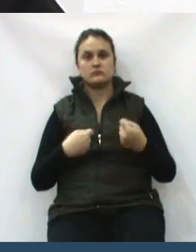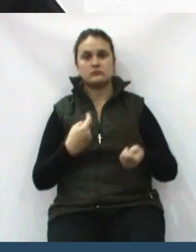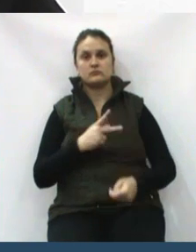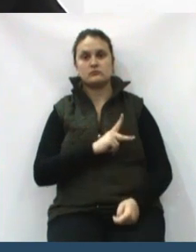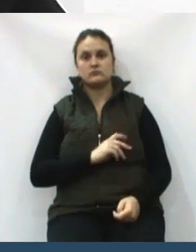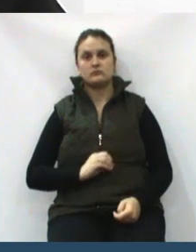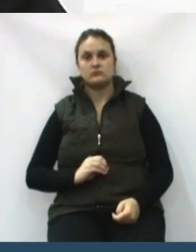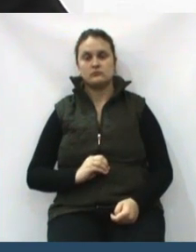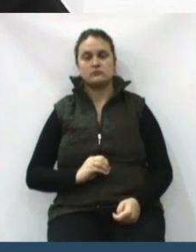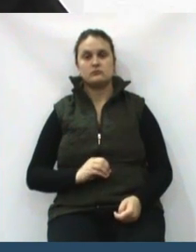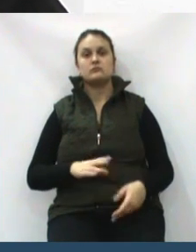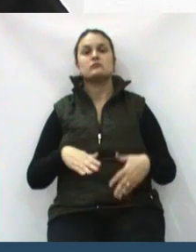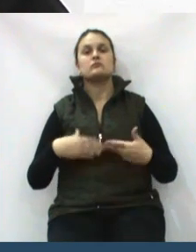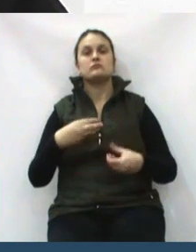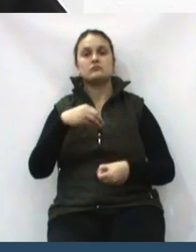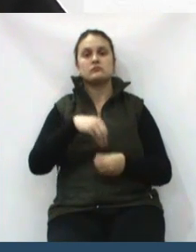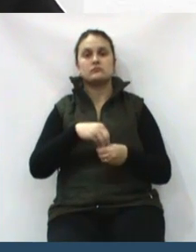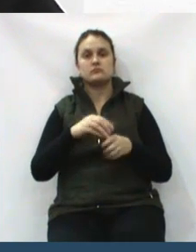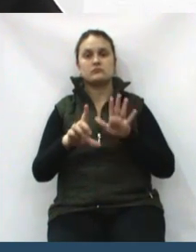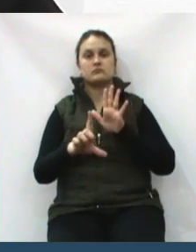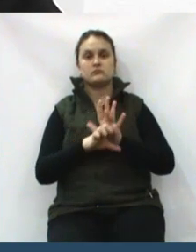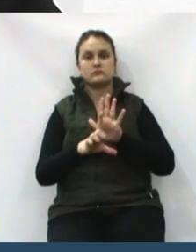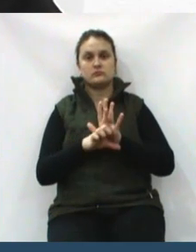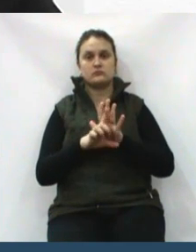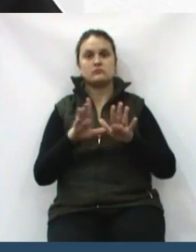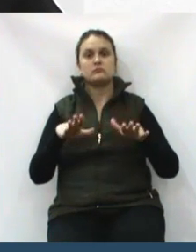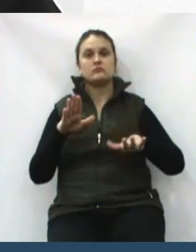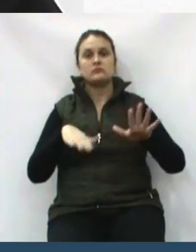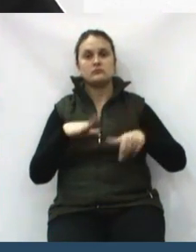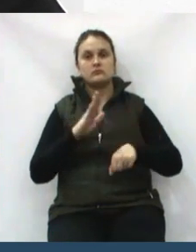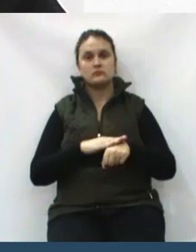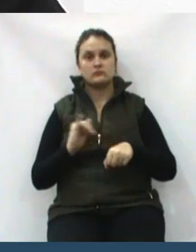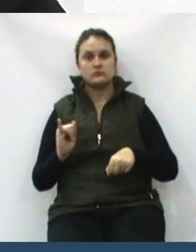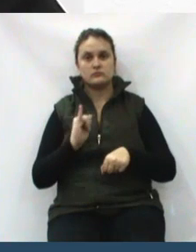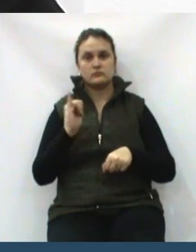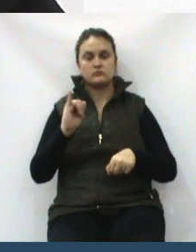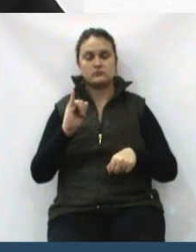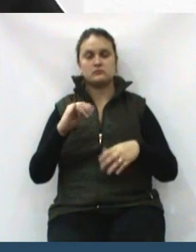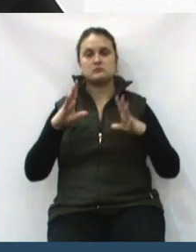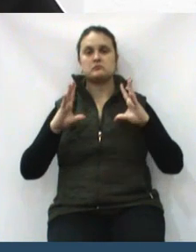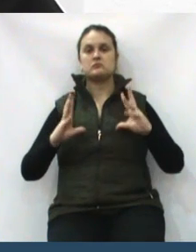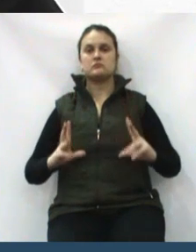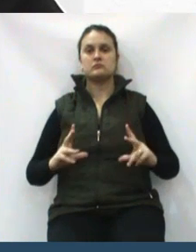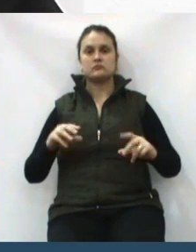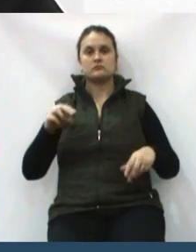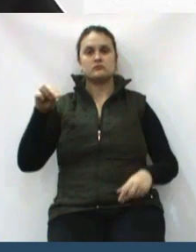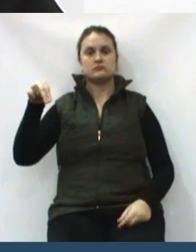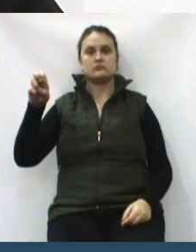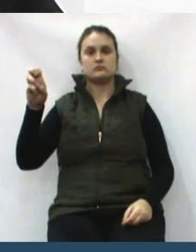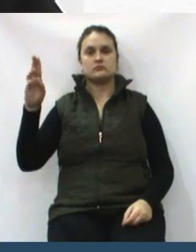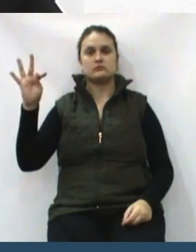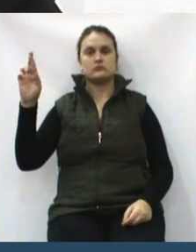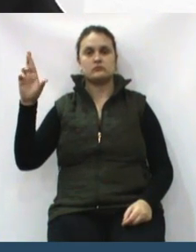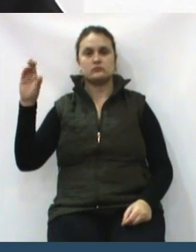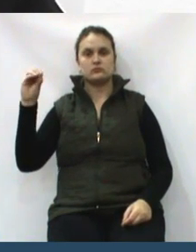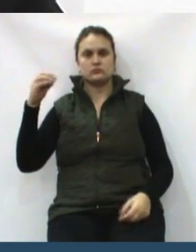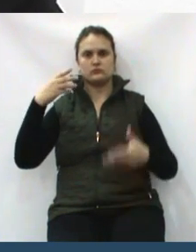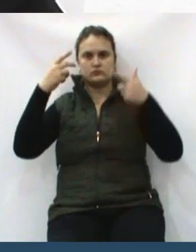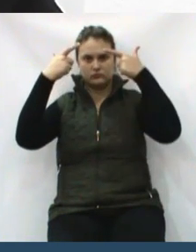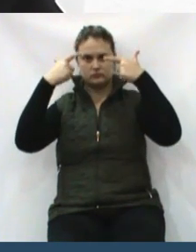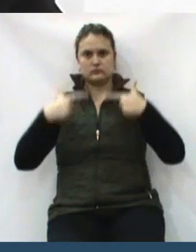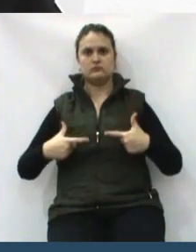pública. A legalidade, talvez o mais importante, impessoalidade dentro da administração pública,